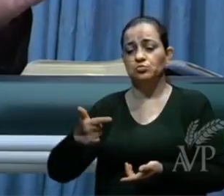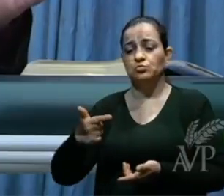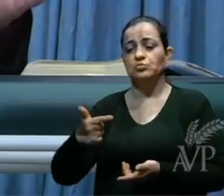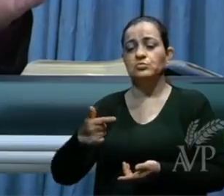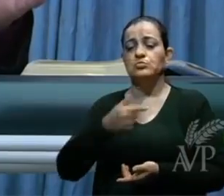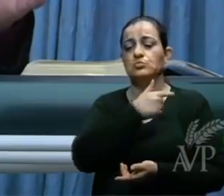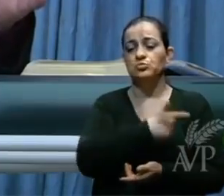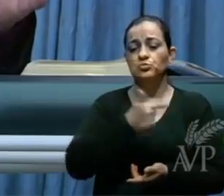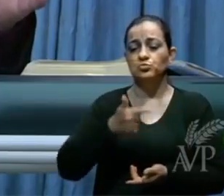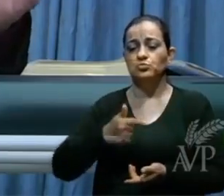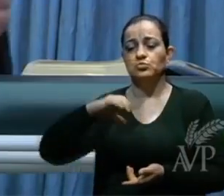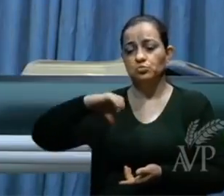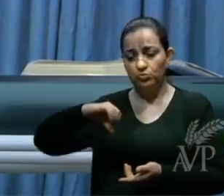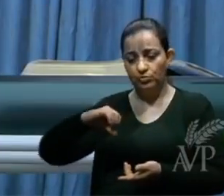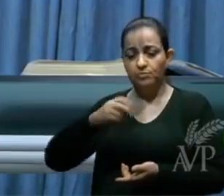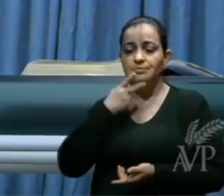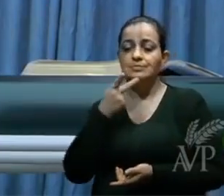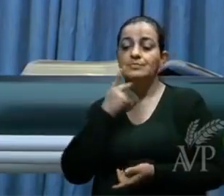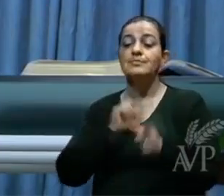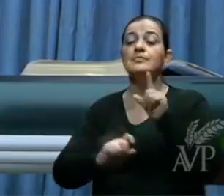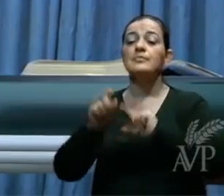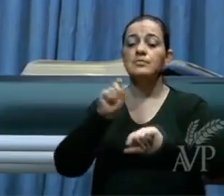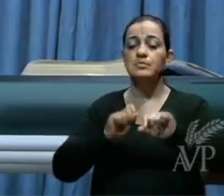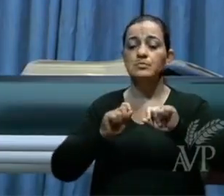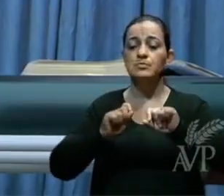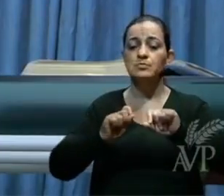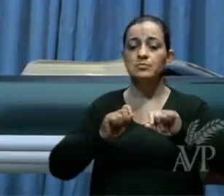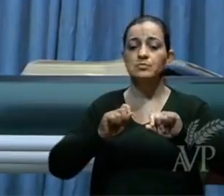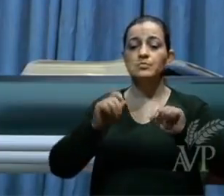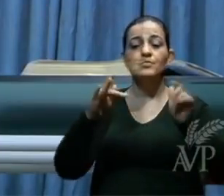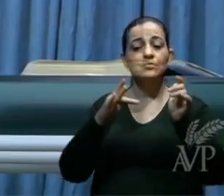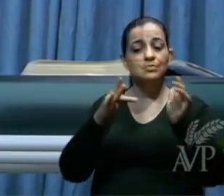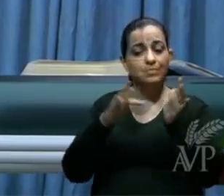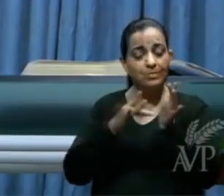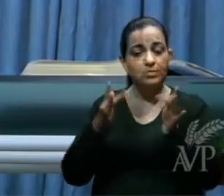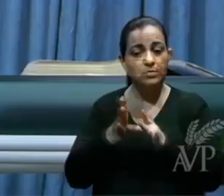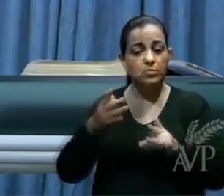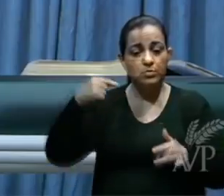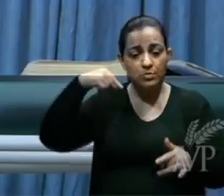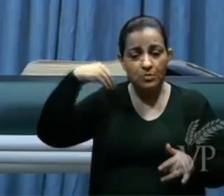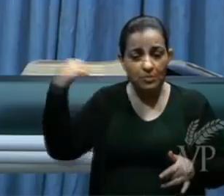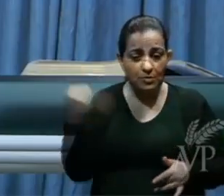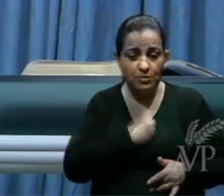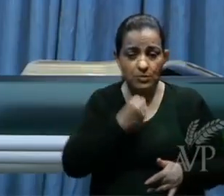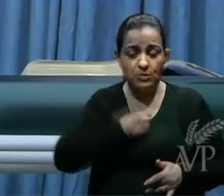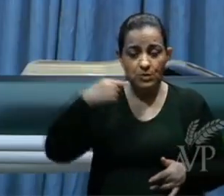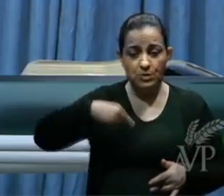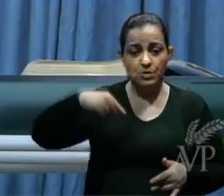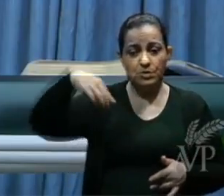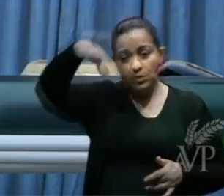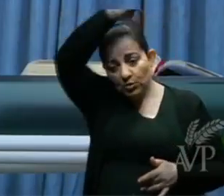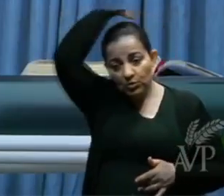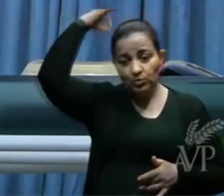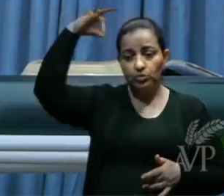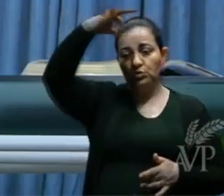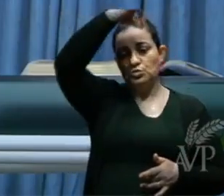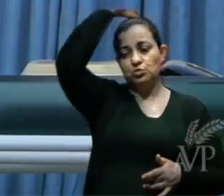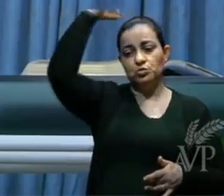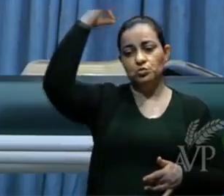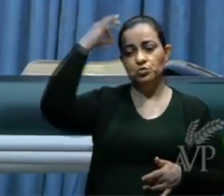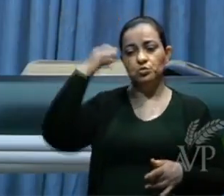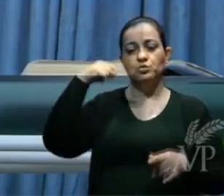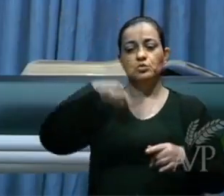229 diz o messias está aqui o espírito santo